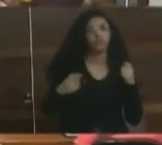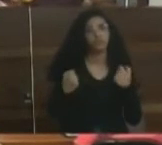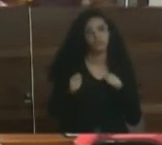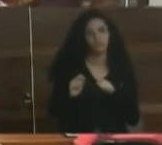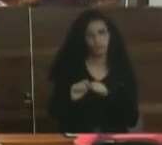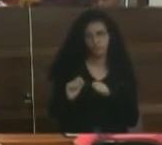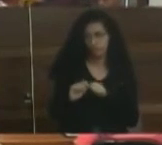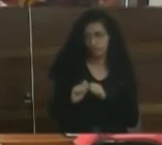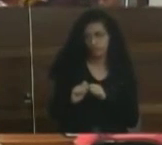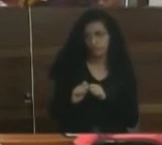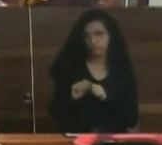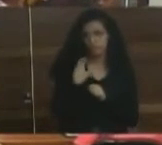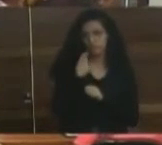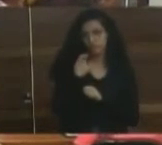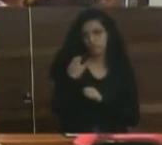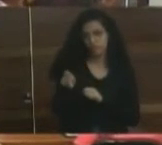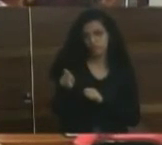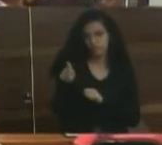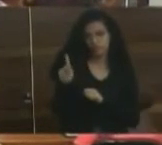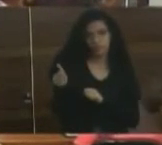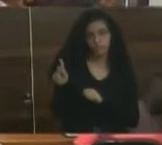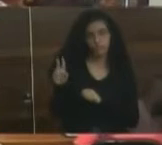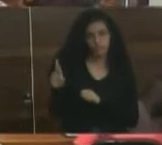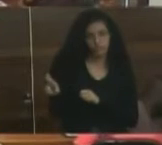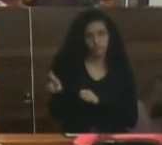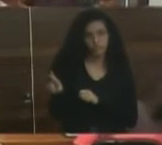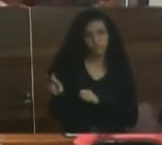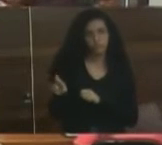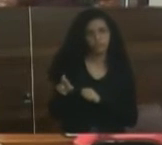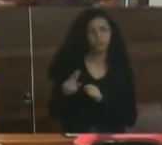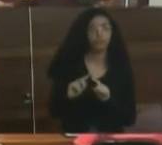oi irmã quem está aqui ó